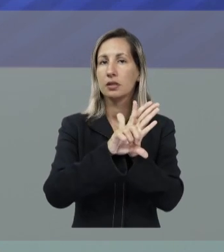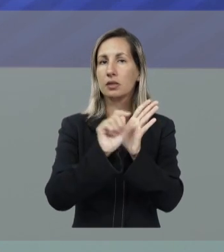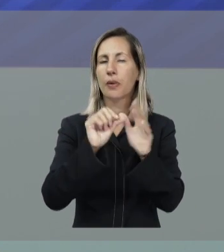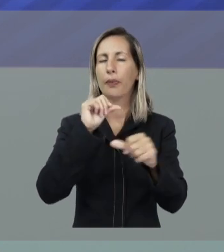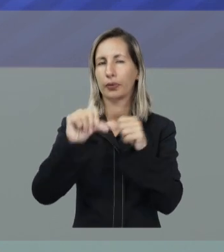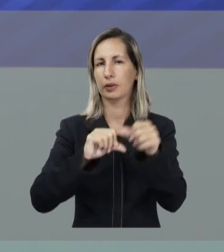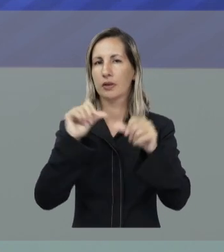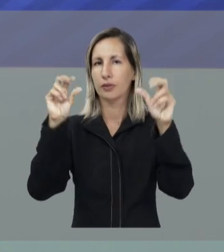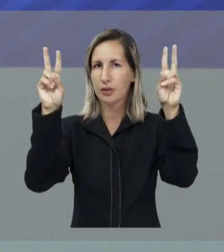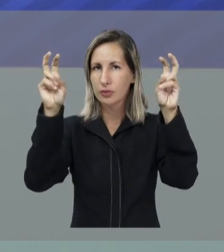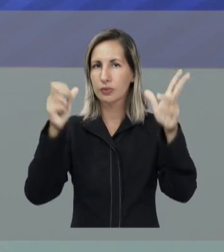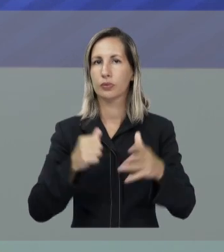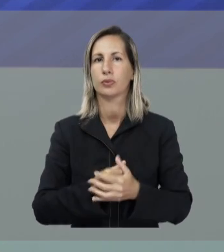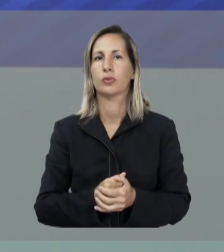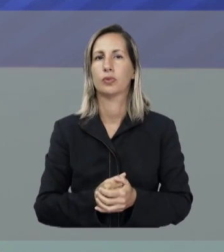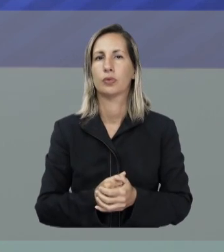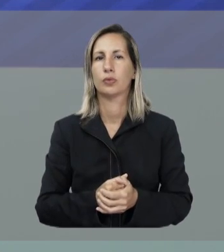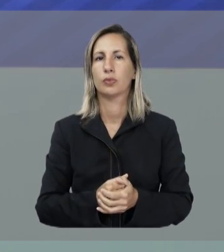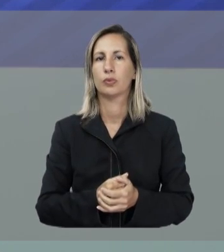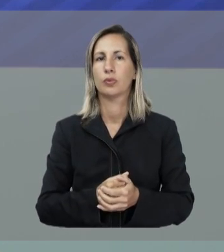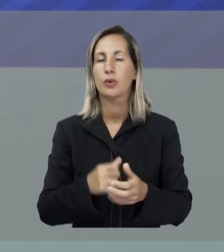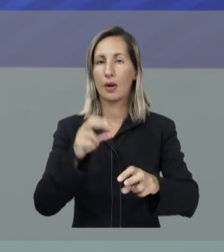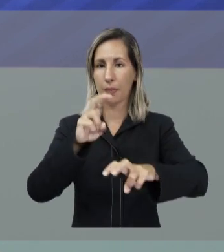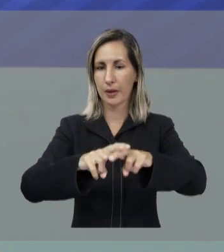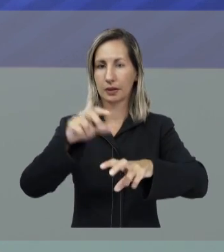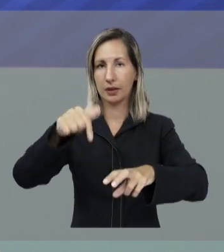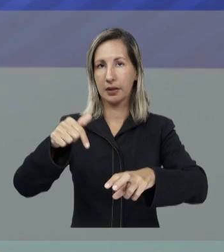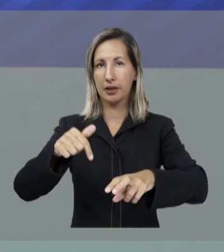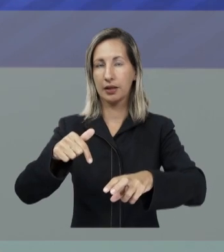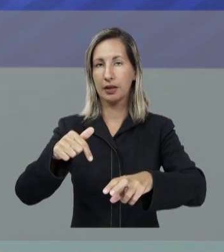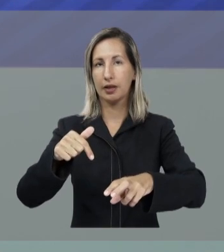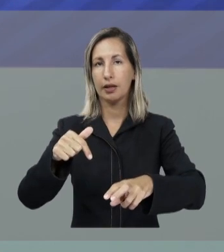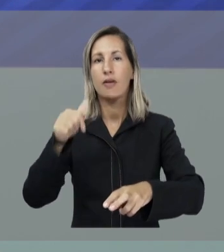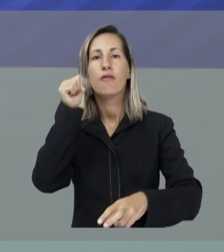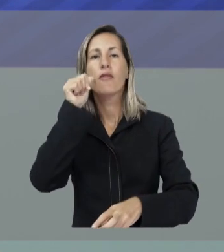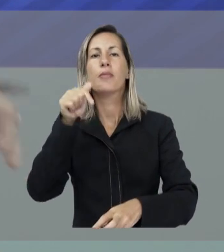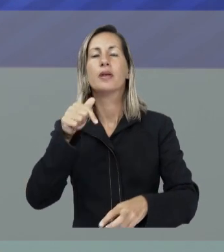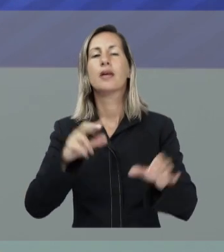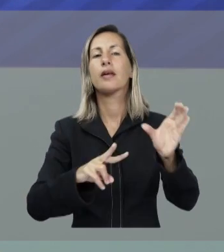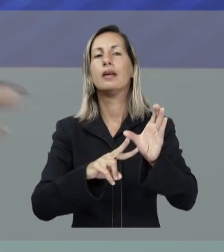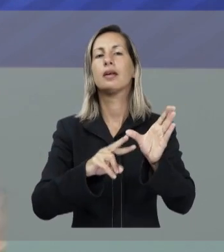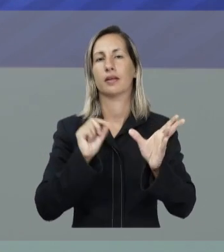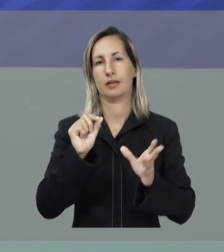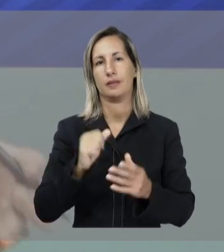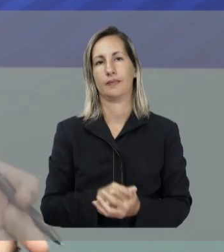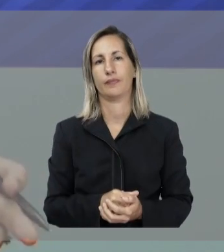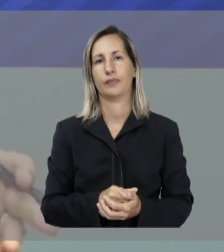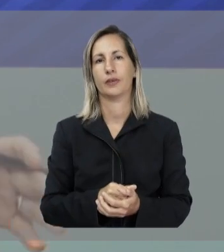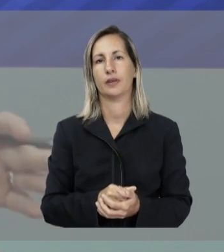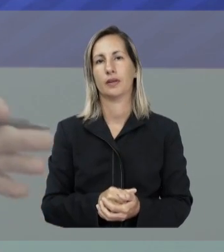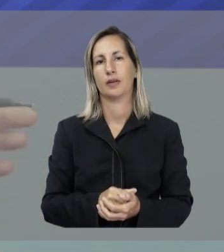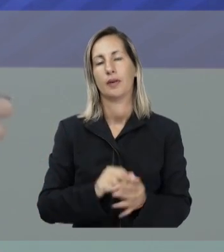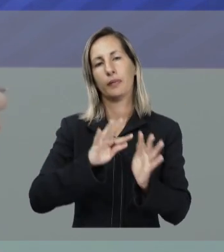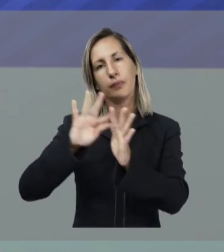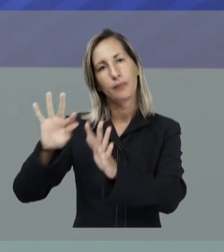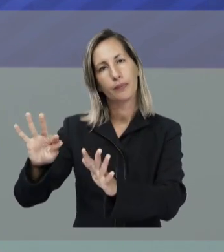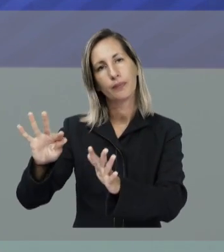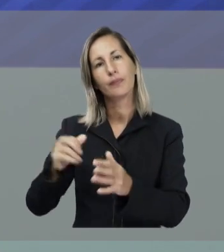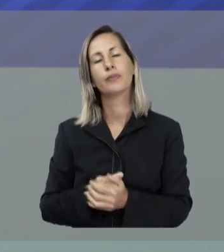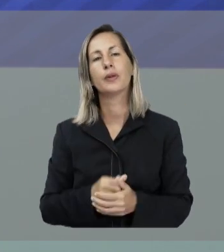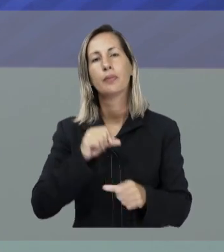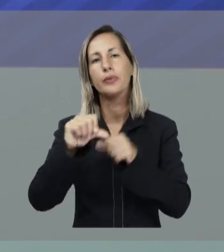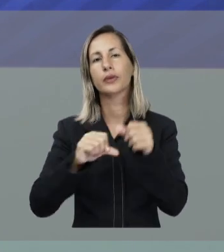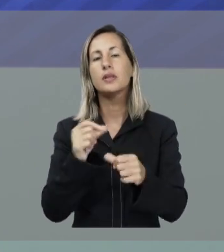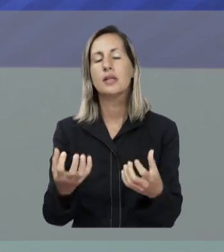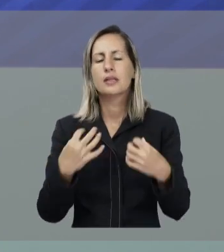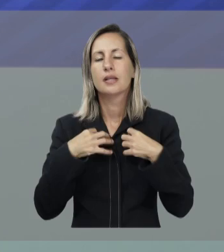pouquinho de assunto, foi uma das maiores bancadas femininas aqui na Câmara Municipal. Tivemos algumas perdas, né? Mas como é que a senhora